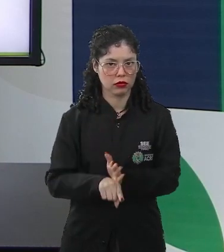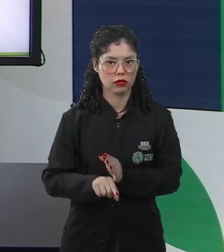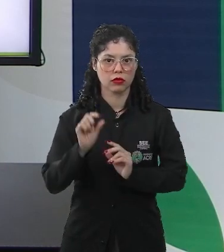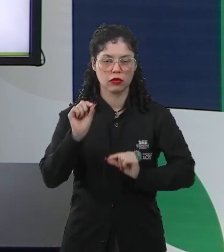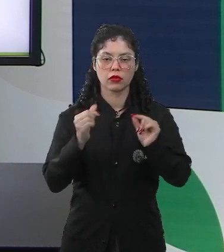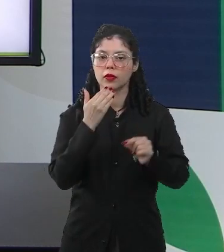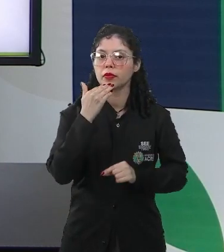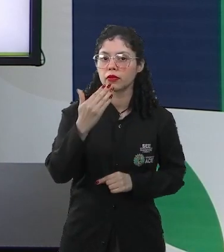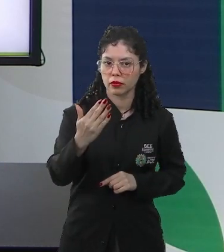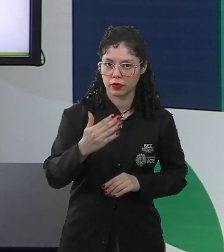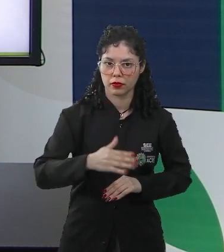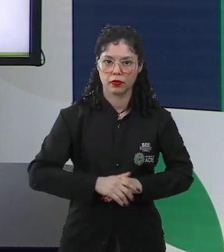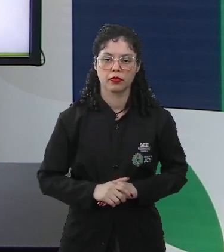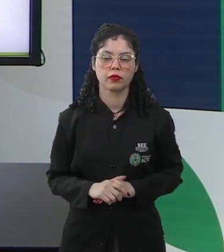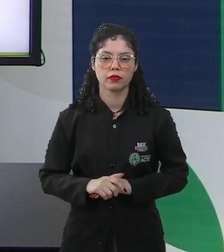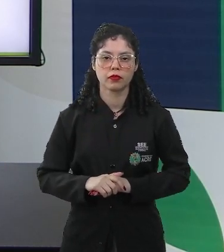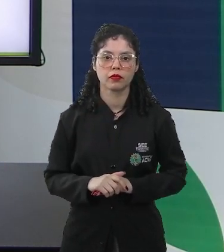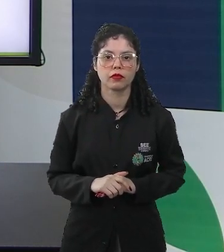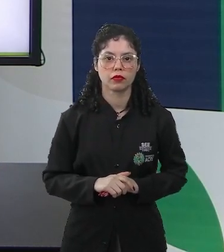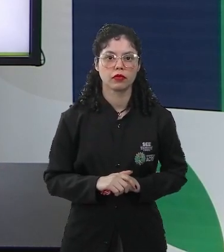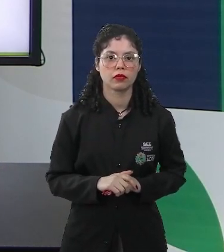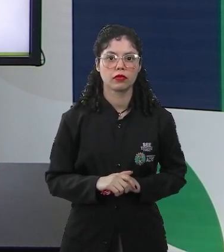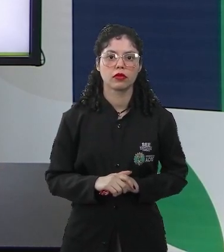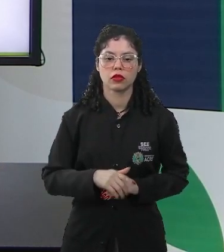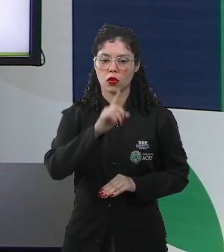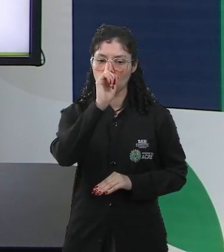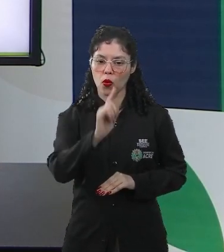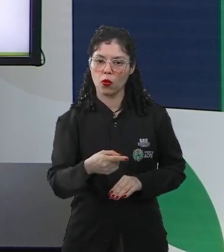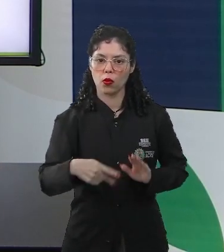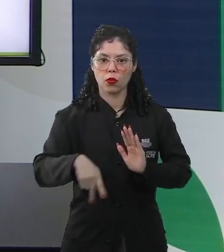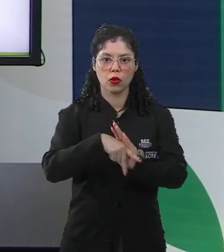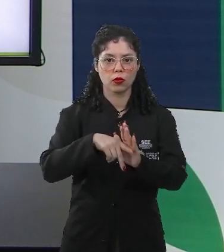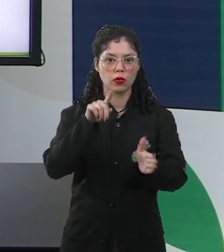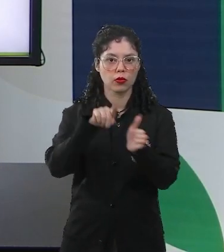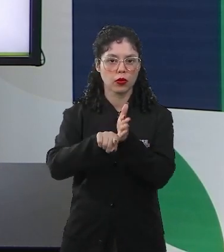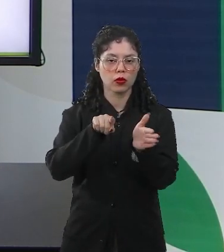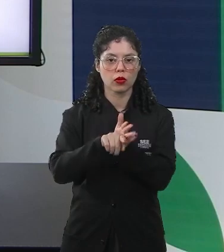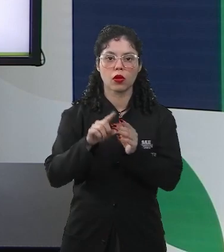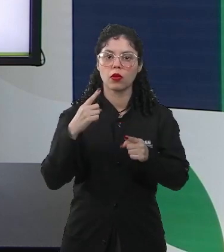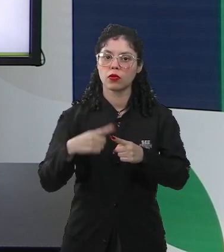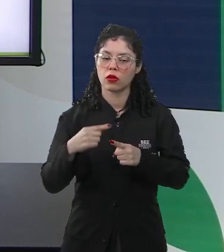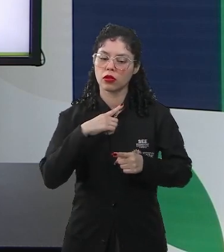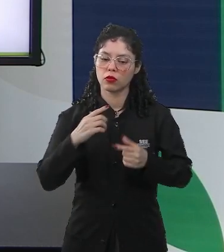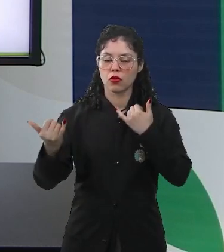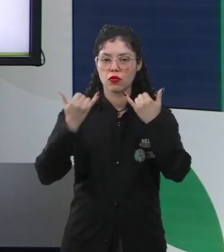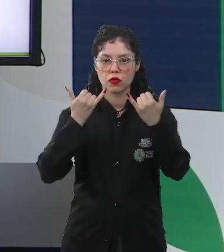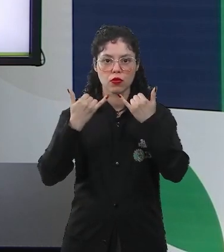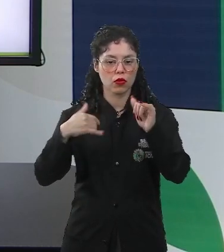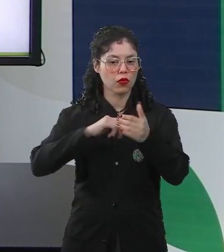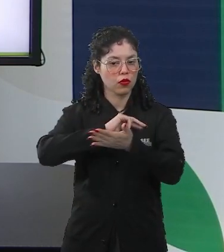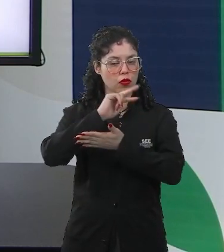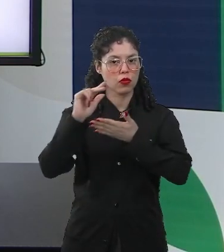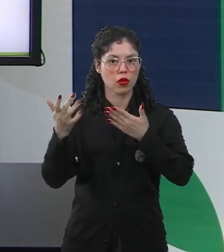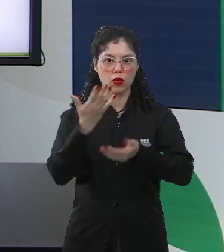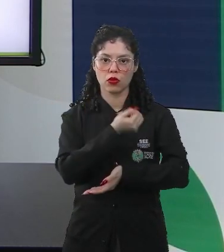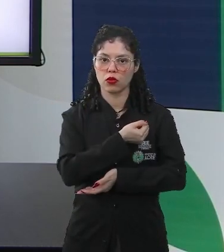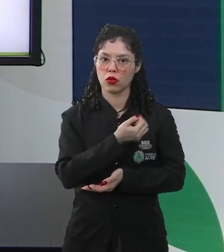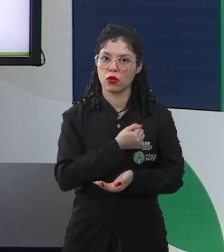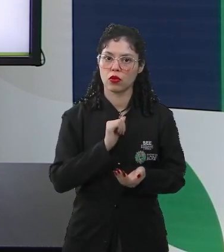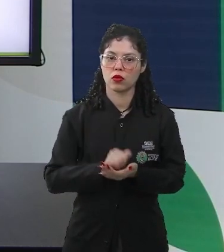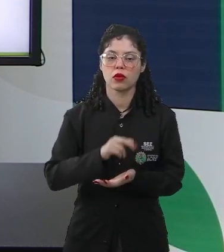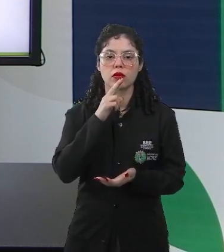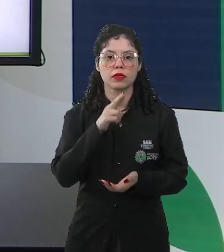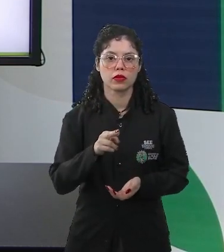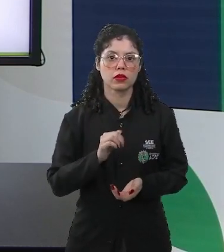que está sendo pedido no comando da questão, pois temos muitas informações, muitos números, vários